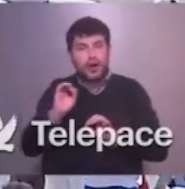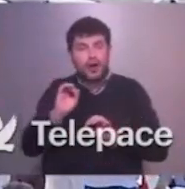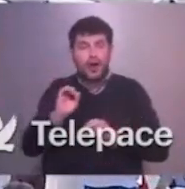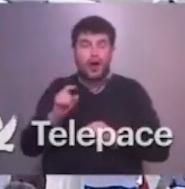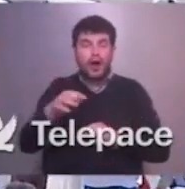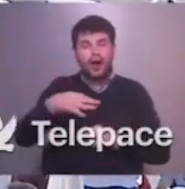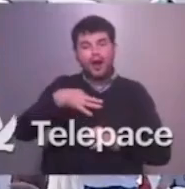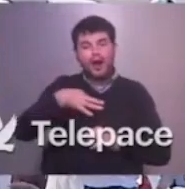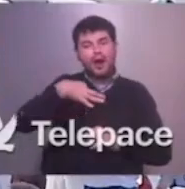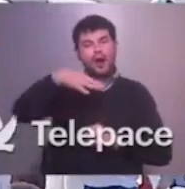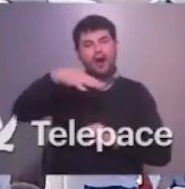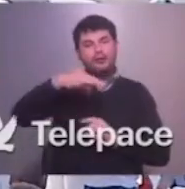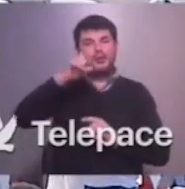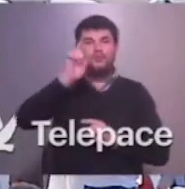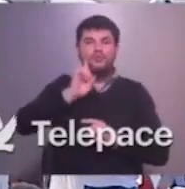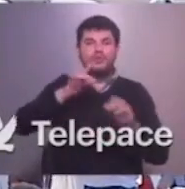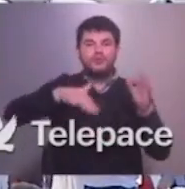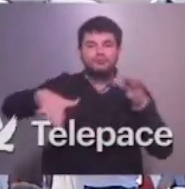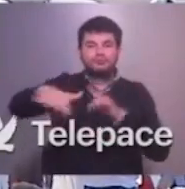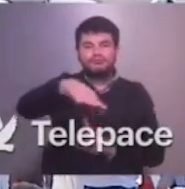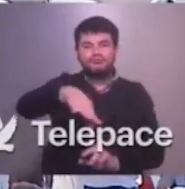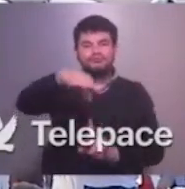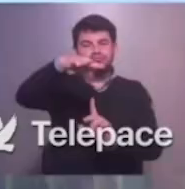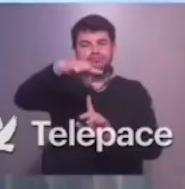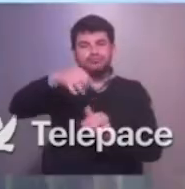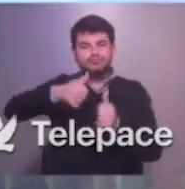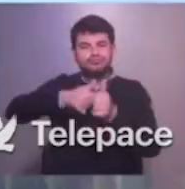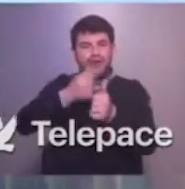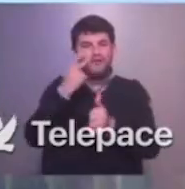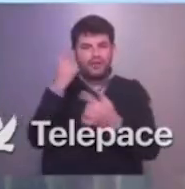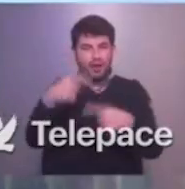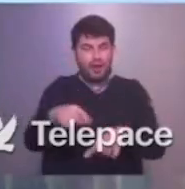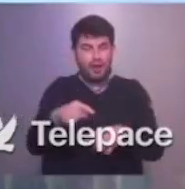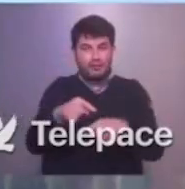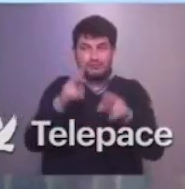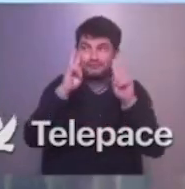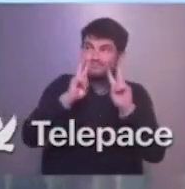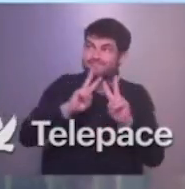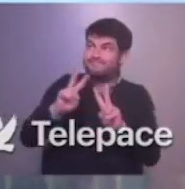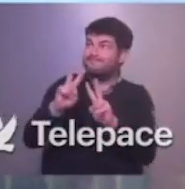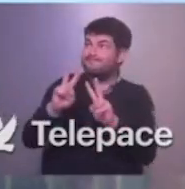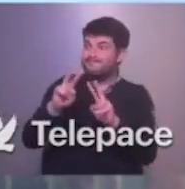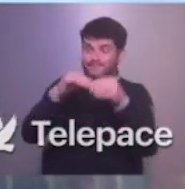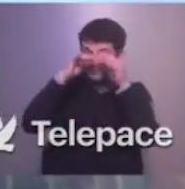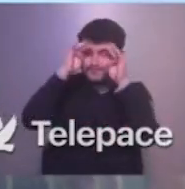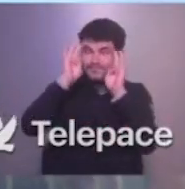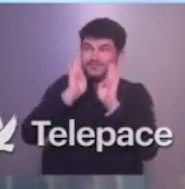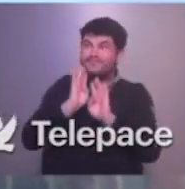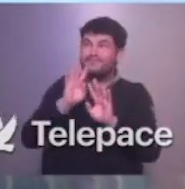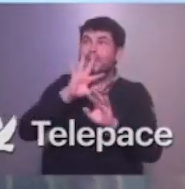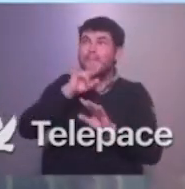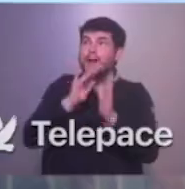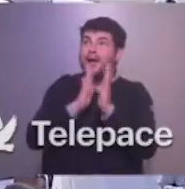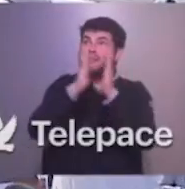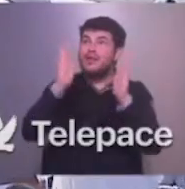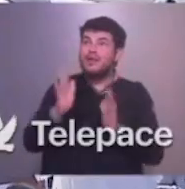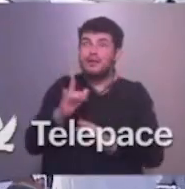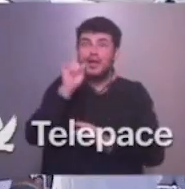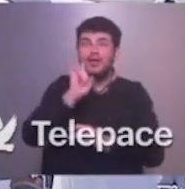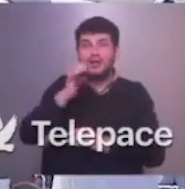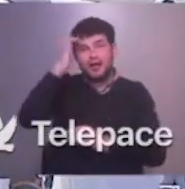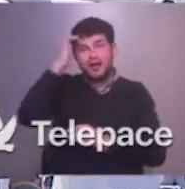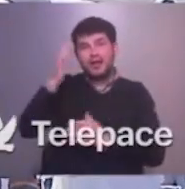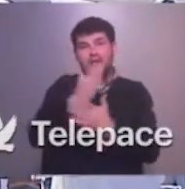dela o seu programa de vida. Voltados agora para ela, Mãe da Igreja e Rainha dos